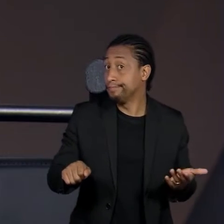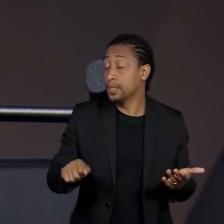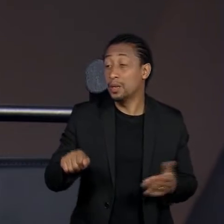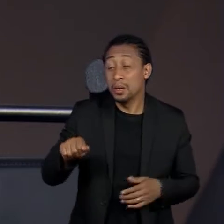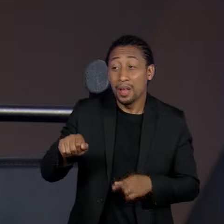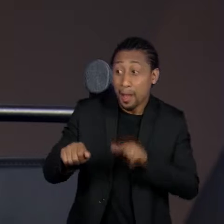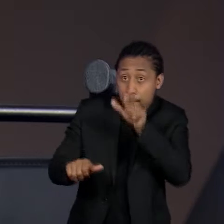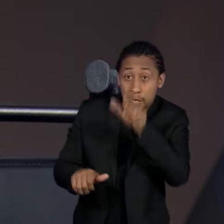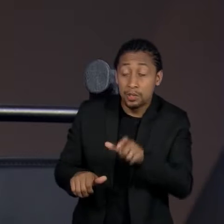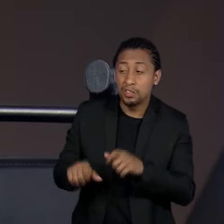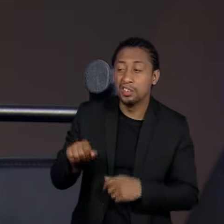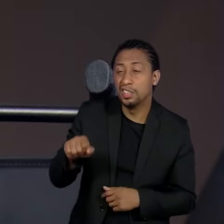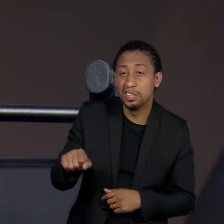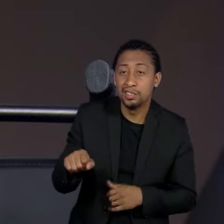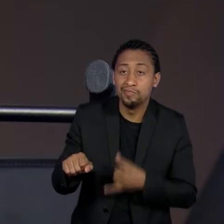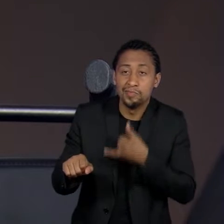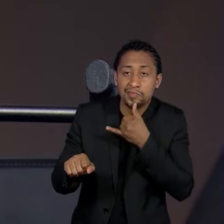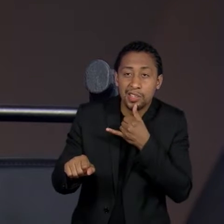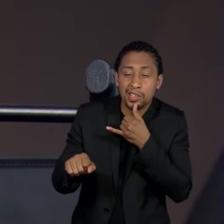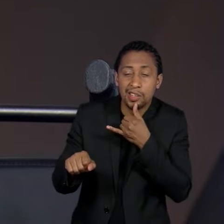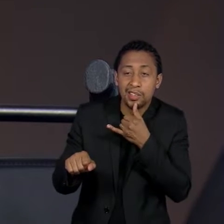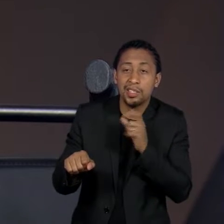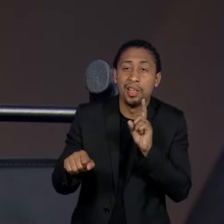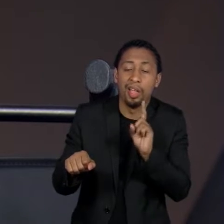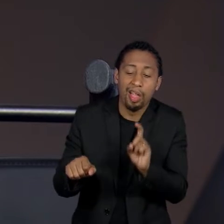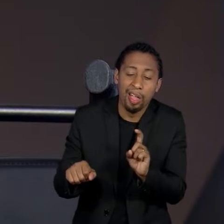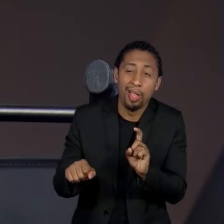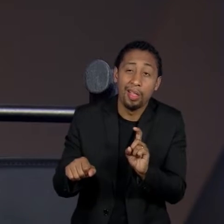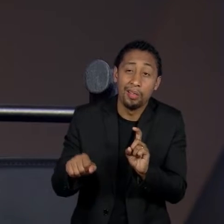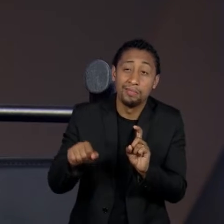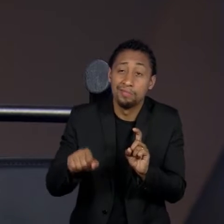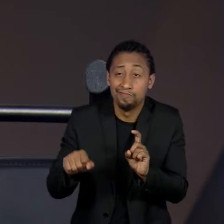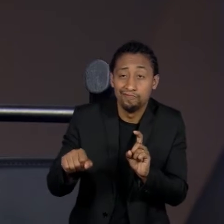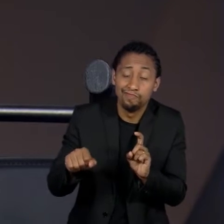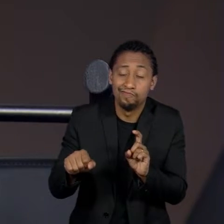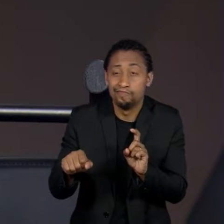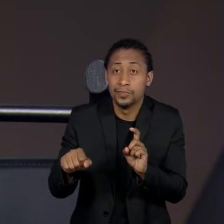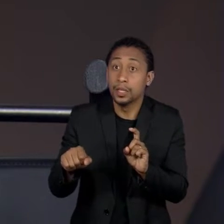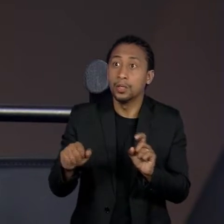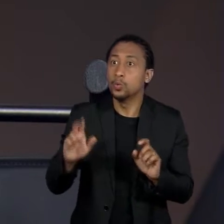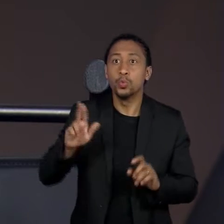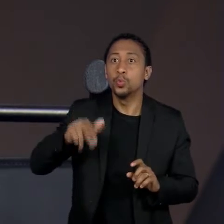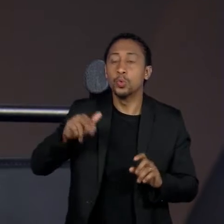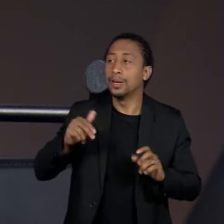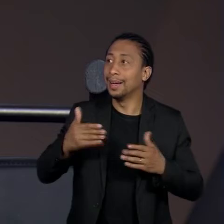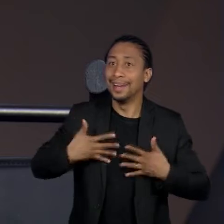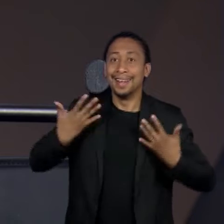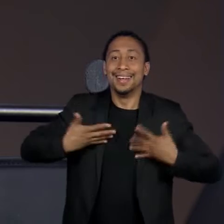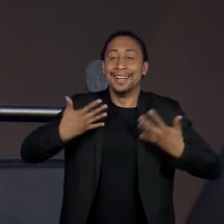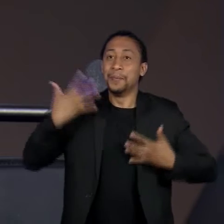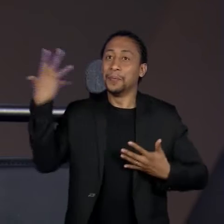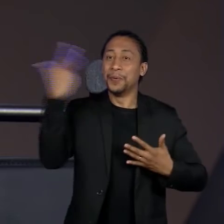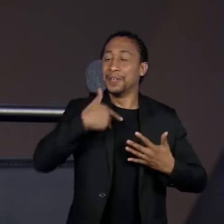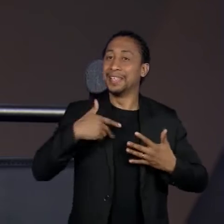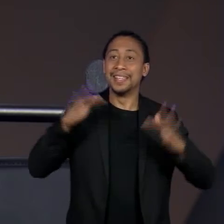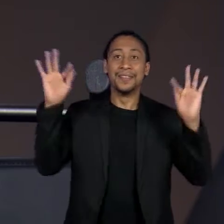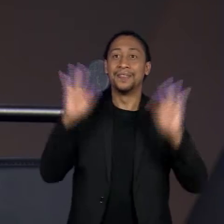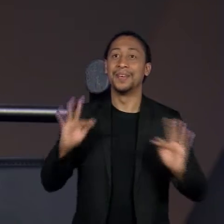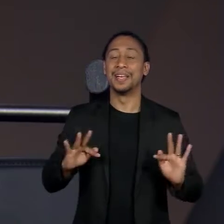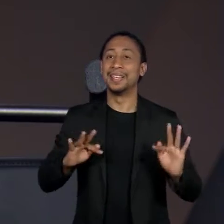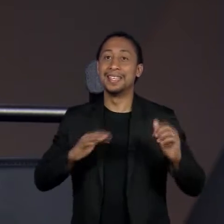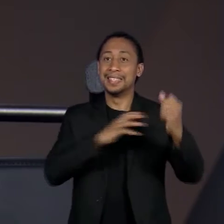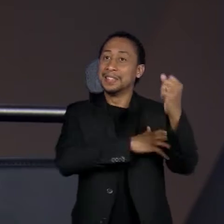vulnerável, uma pessoa triste, desolada. Nunca é uma pessoa alegre, bonita, feliz,